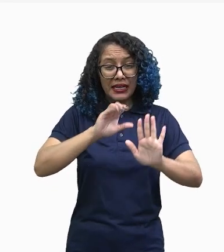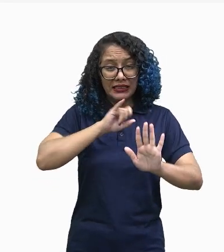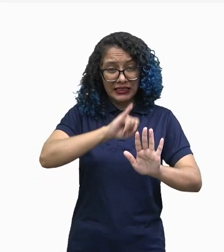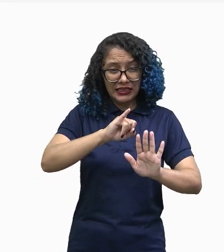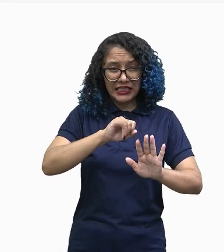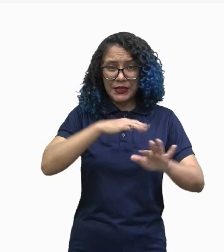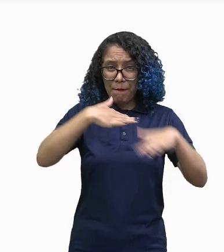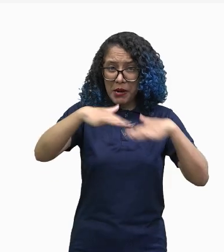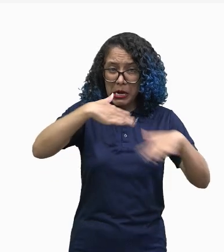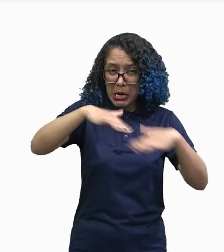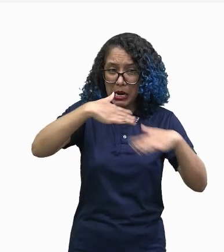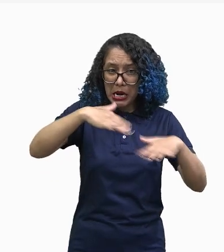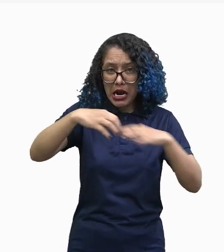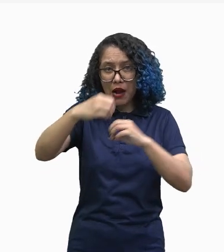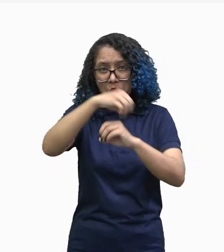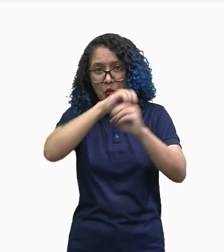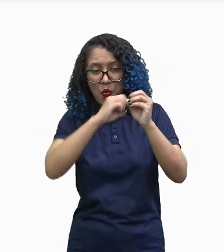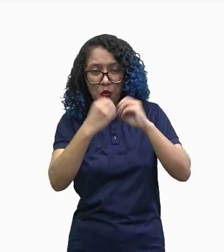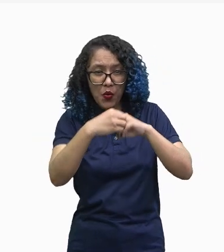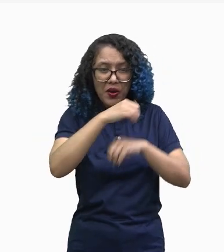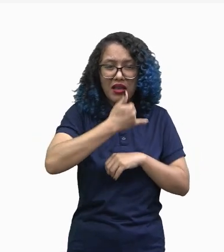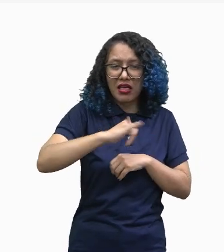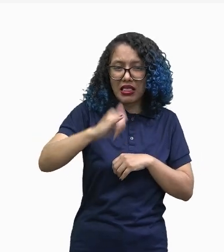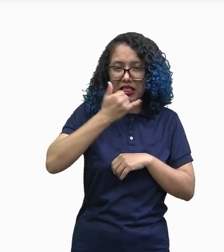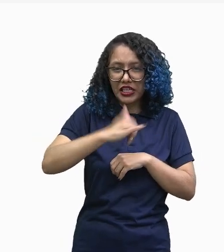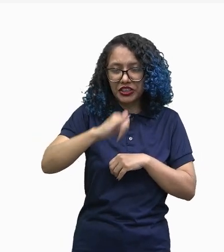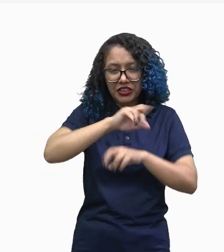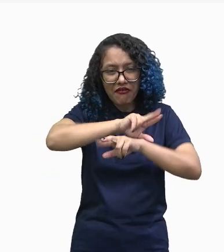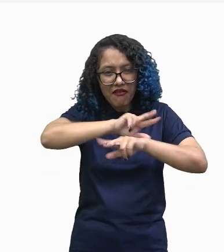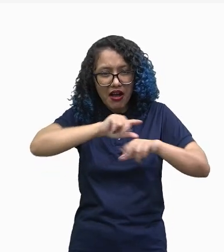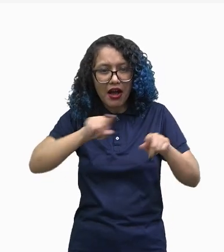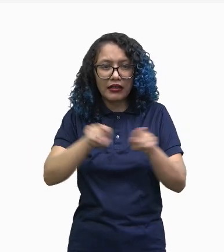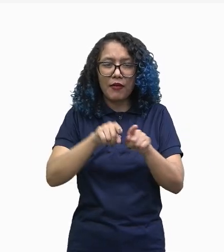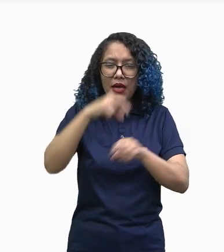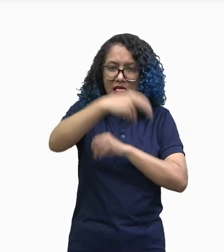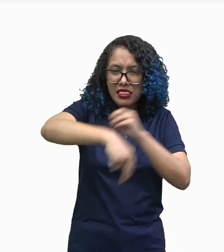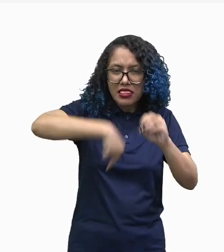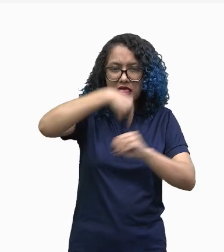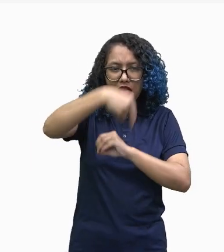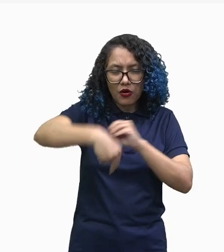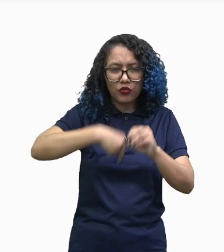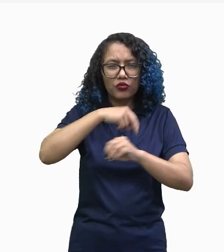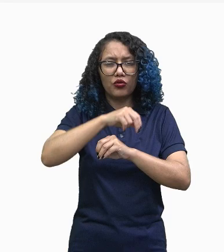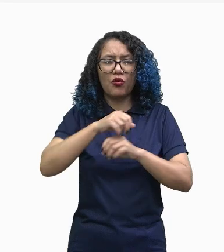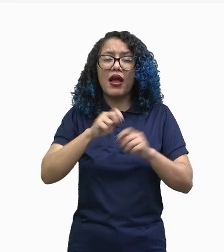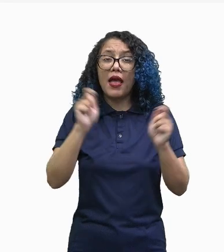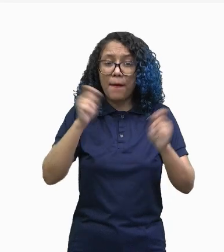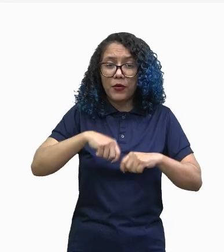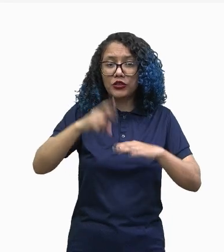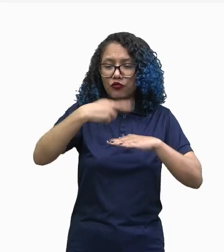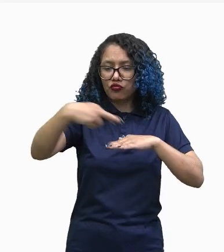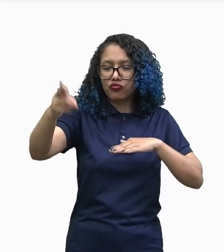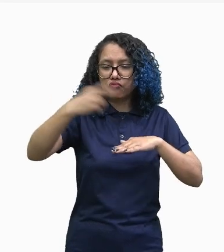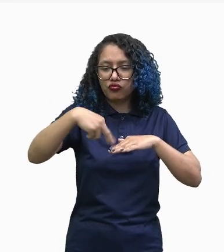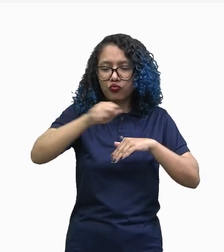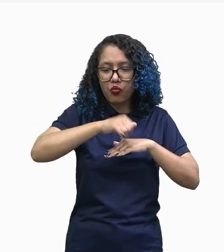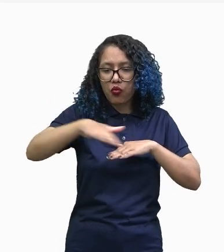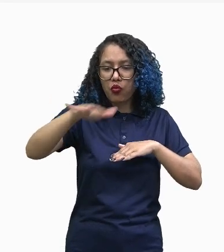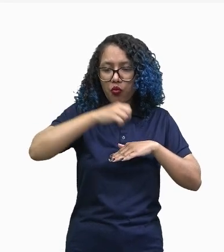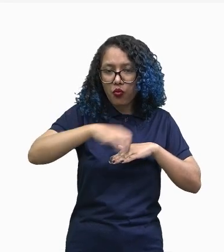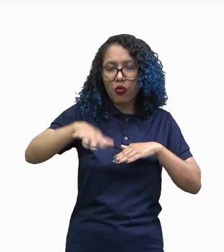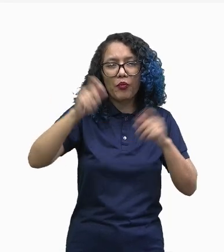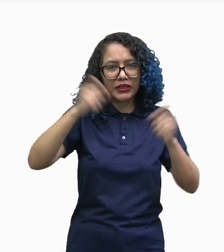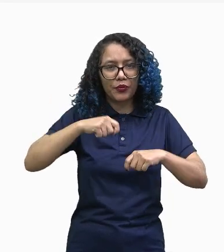é instável, com muita energia ou com muitos nêutrons, por exemplo, ele vai emitir essas radiações para poder